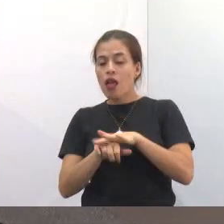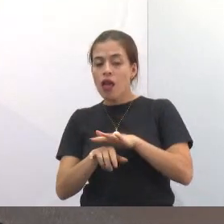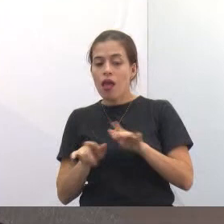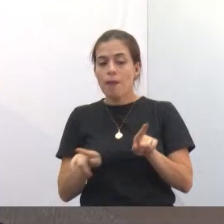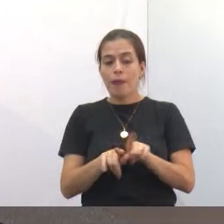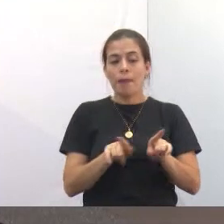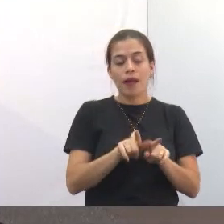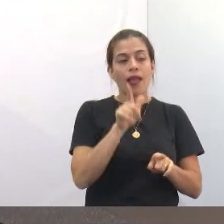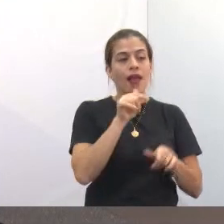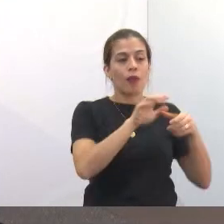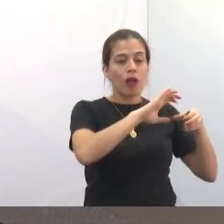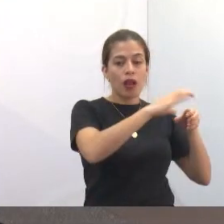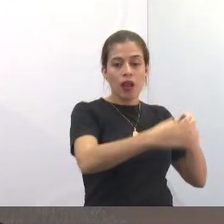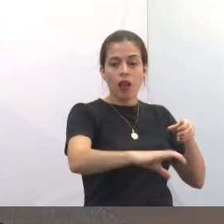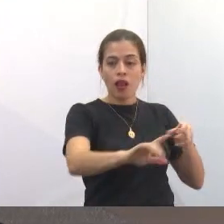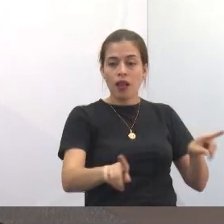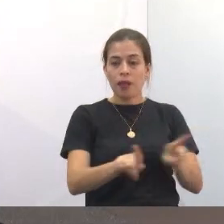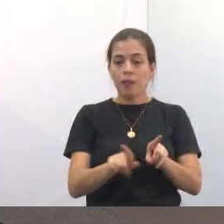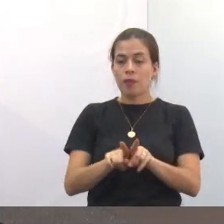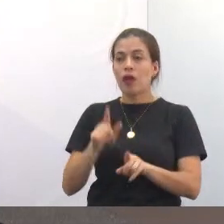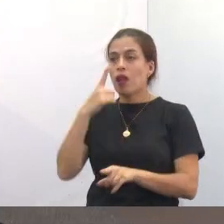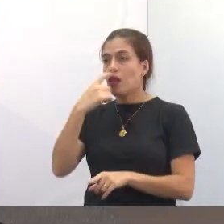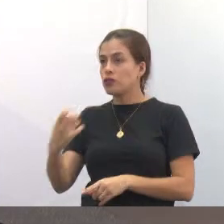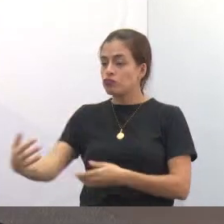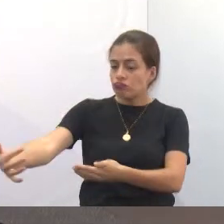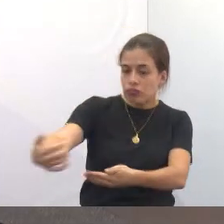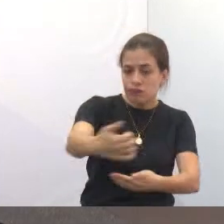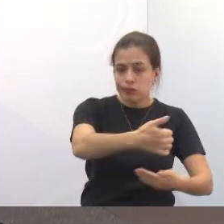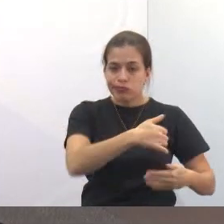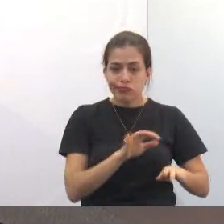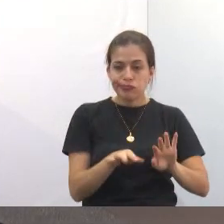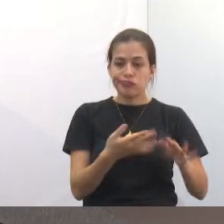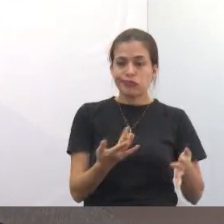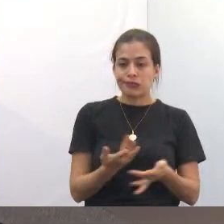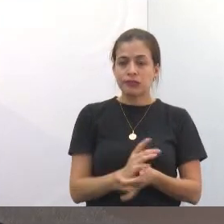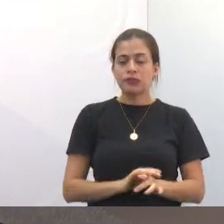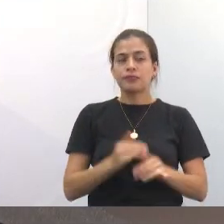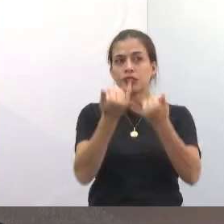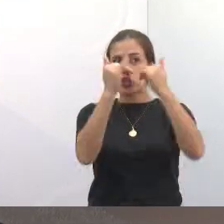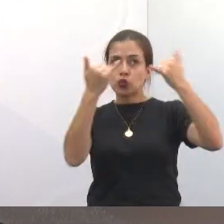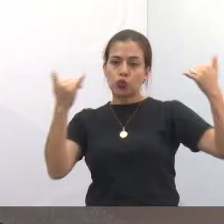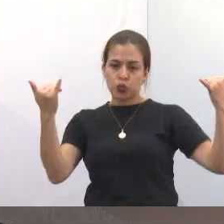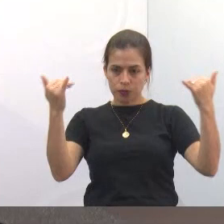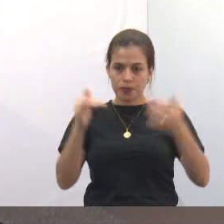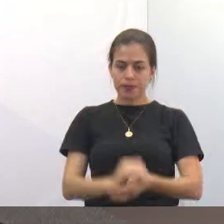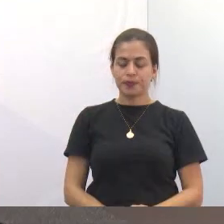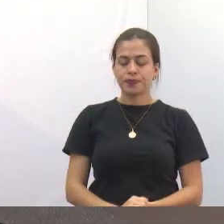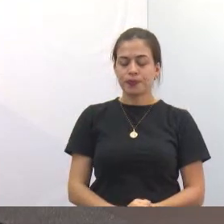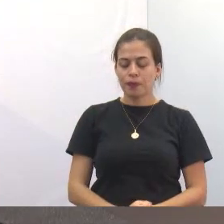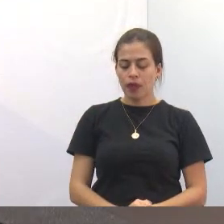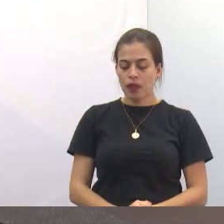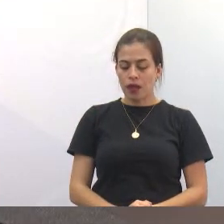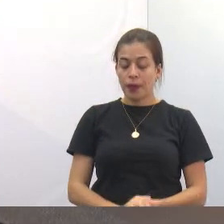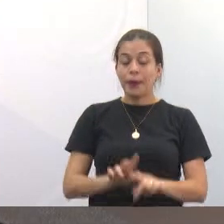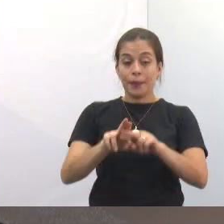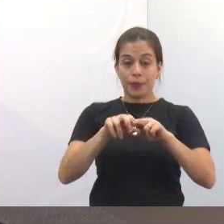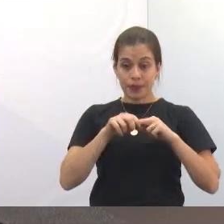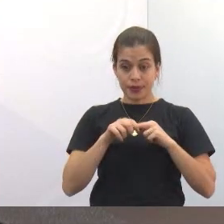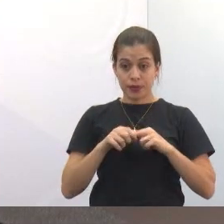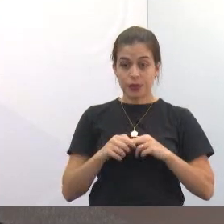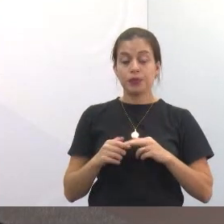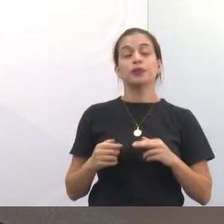água, coleta e tratamento de esgoto, fornecimento de energia. Com isso, é preciso que